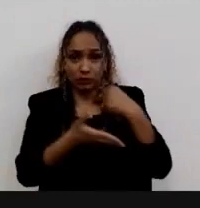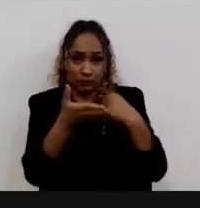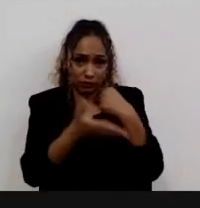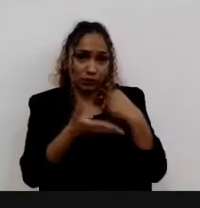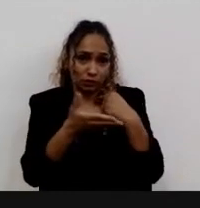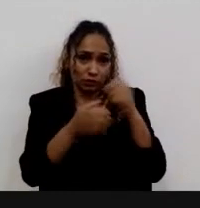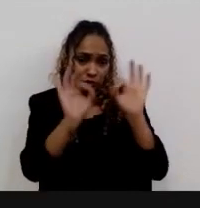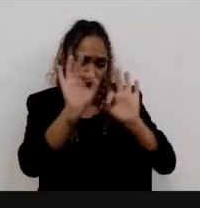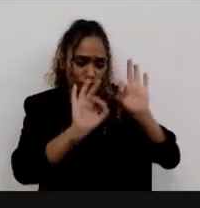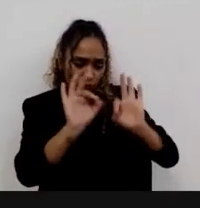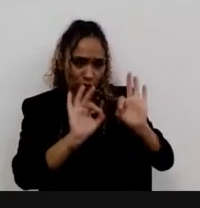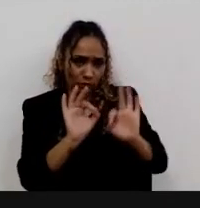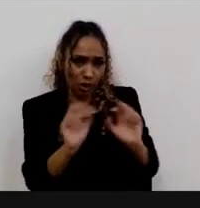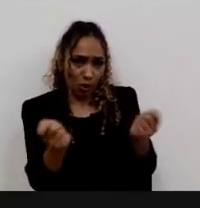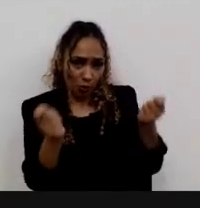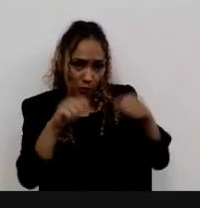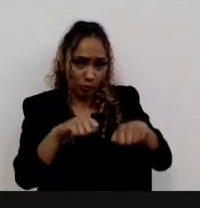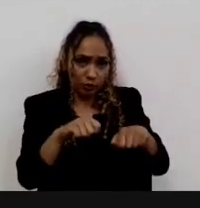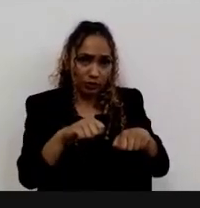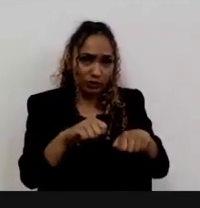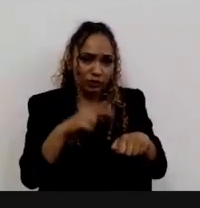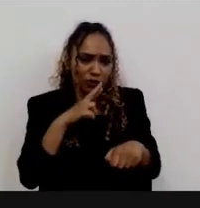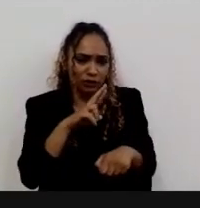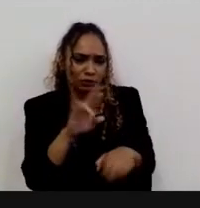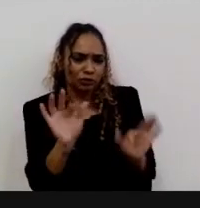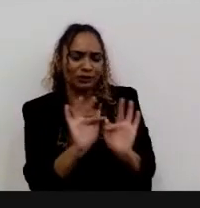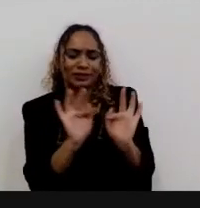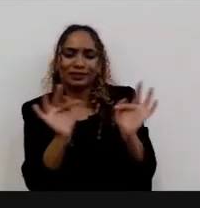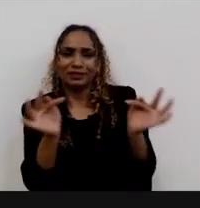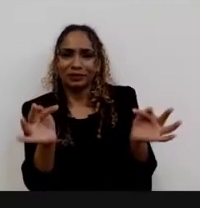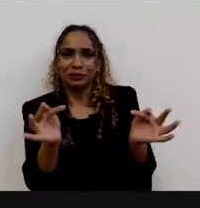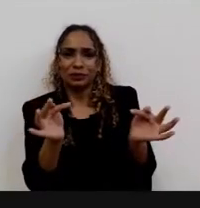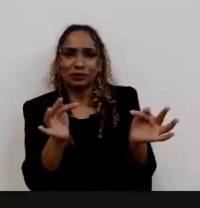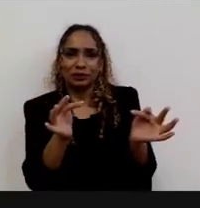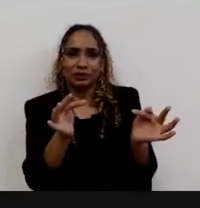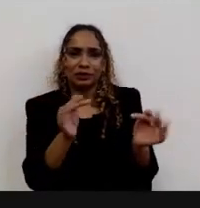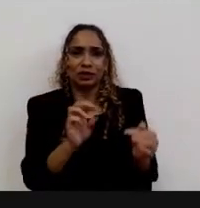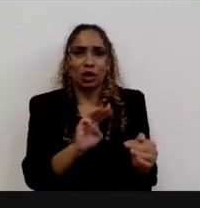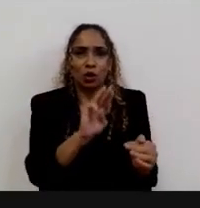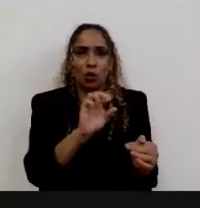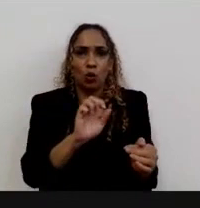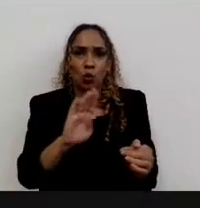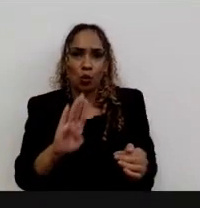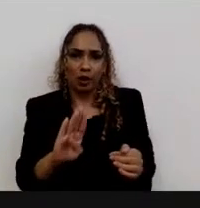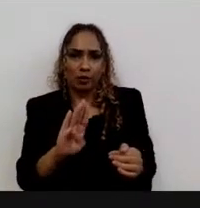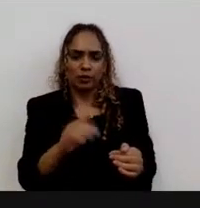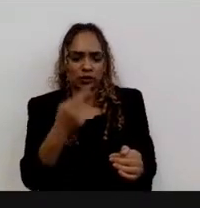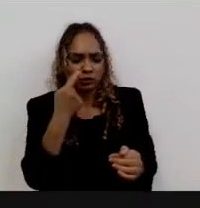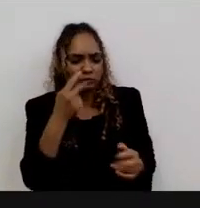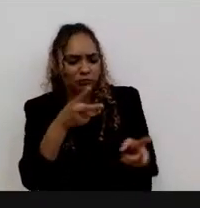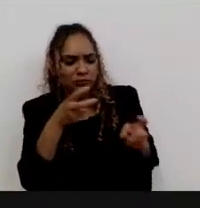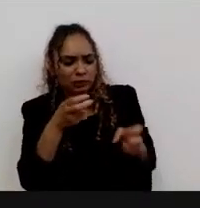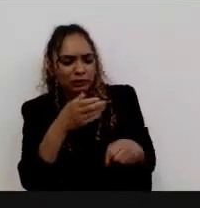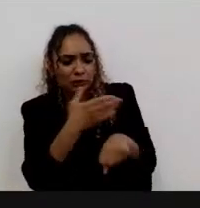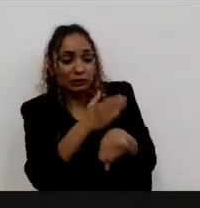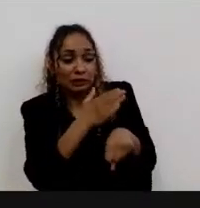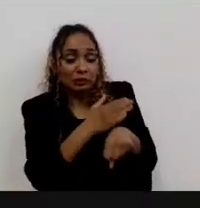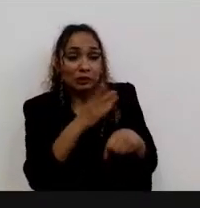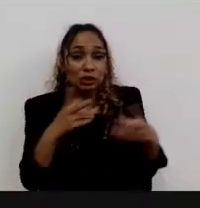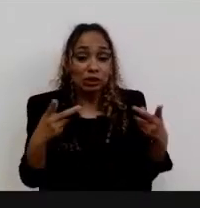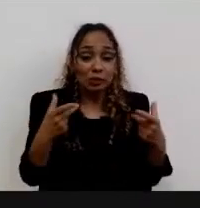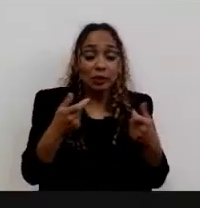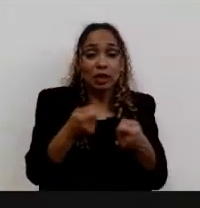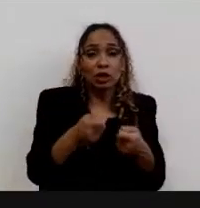programação e permitir que os alunos criem soluções simples de automação web. Gente, a gente vê que, na prática, nada melhor do